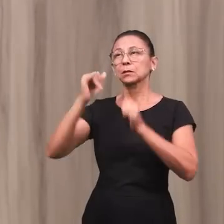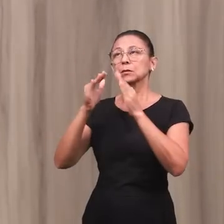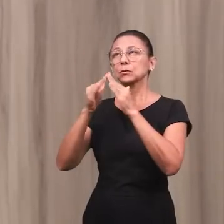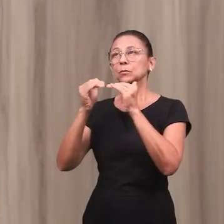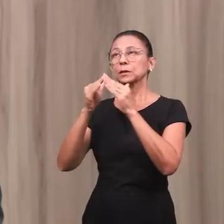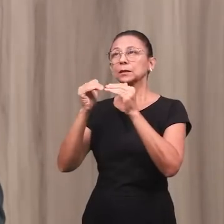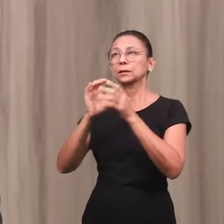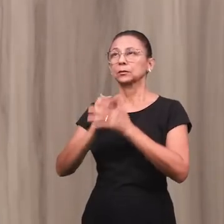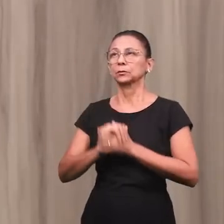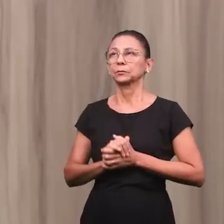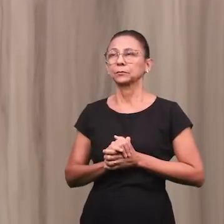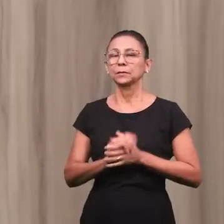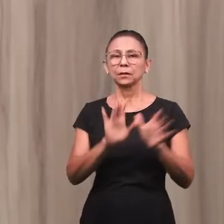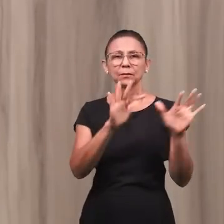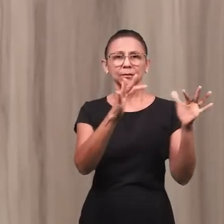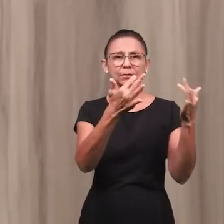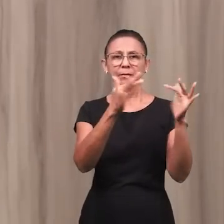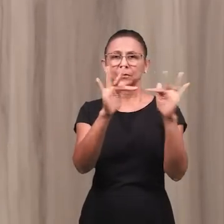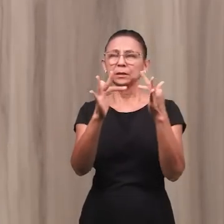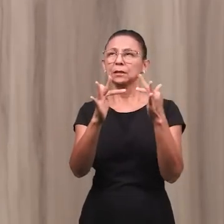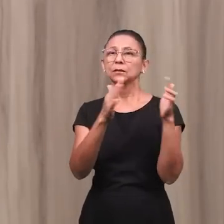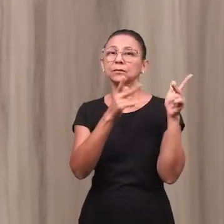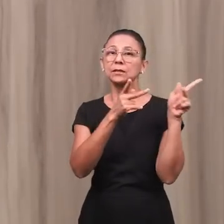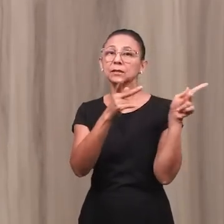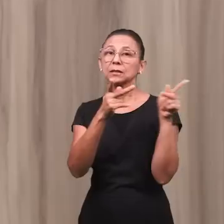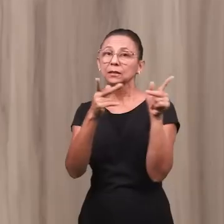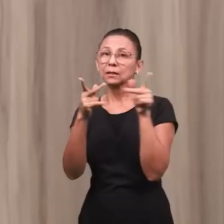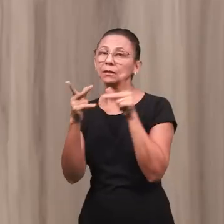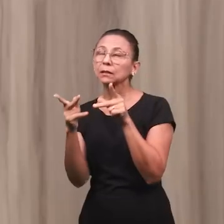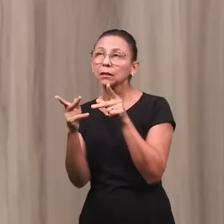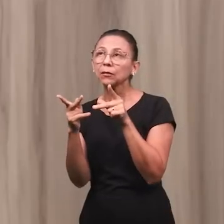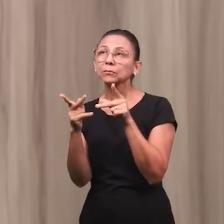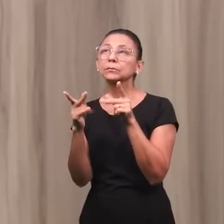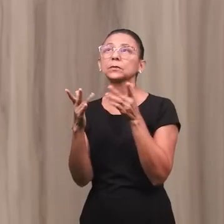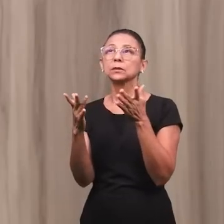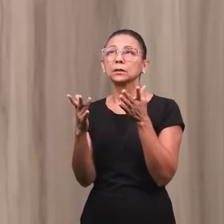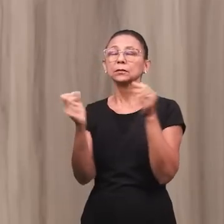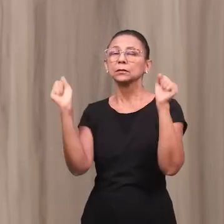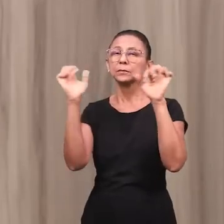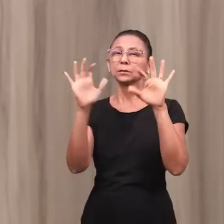Ti, meu Deus, visita cada lar, cada família que participa desse culto.